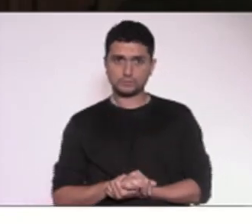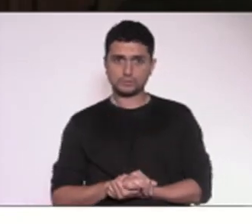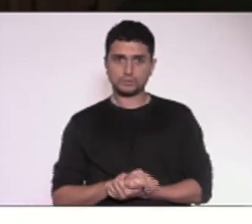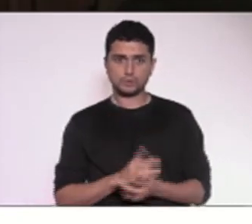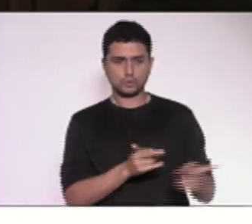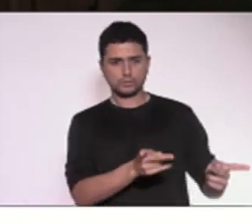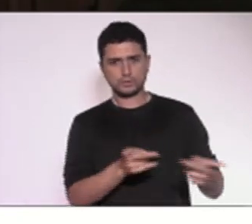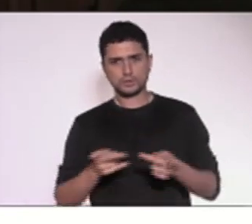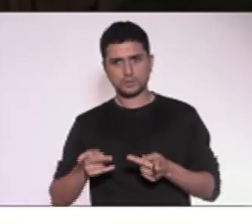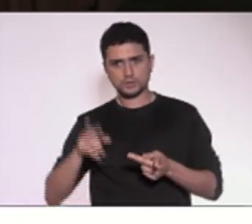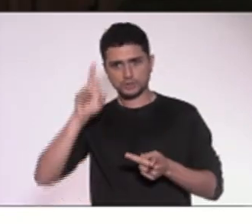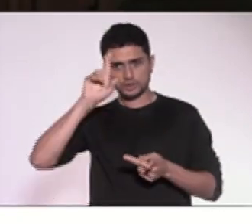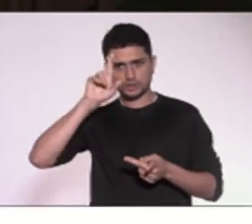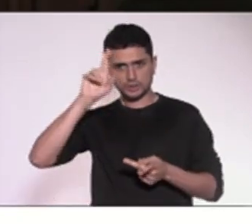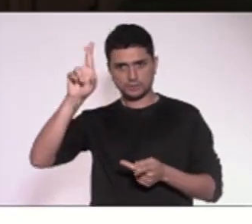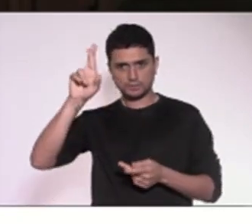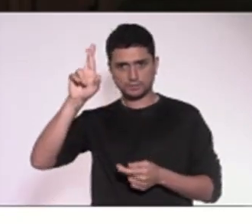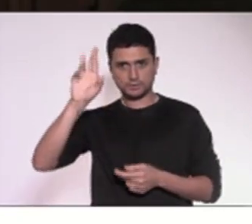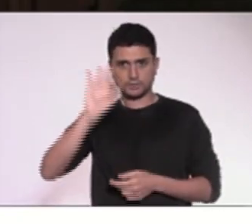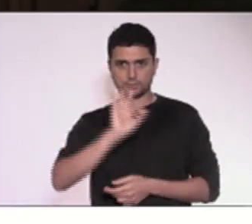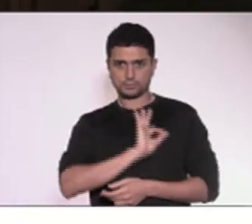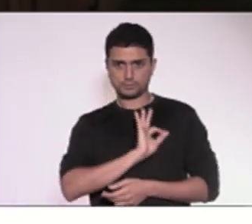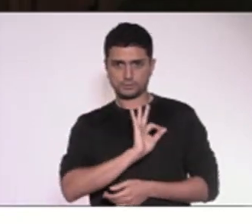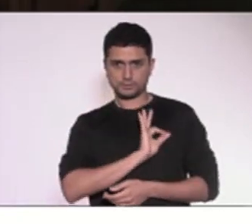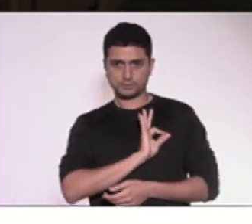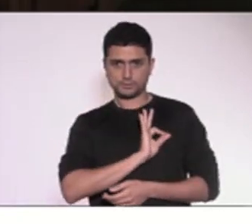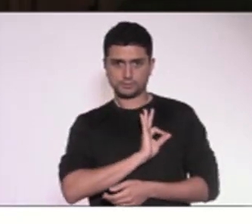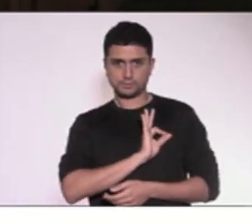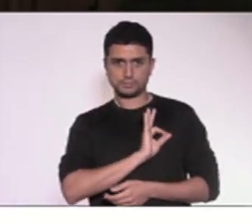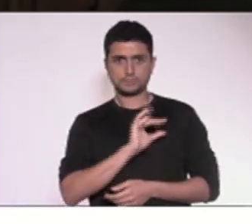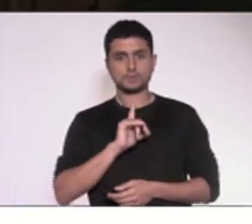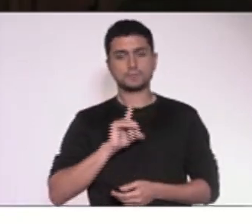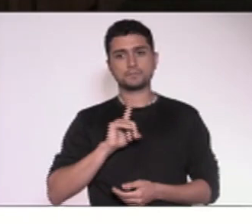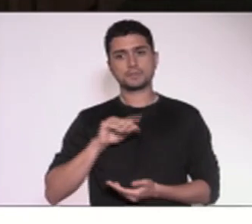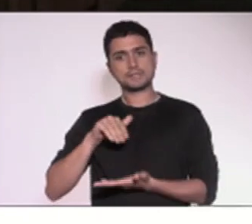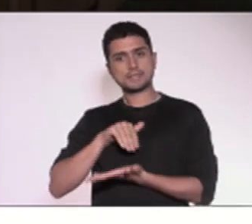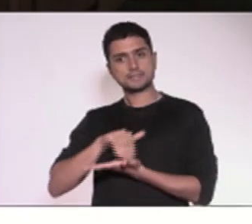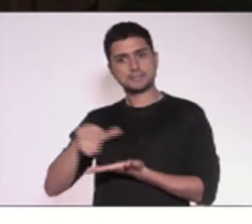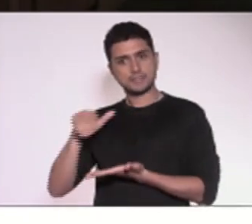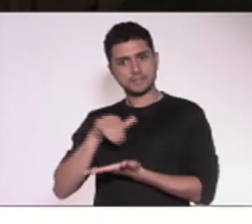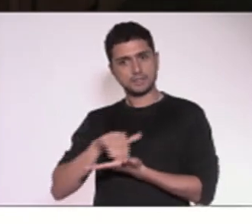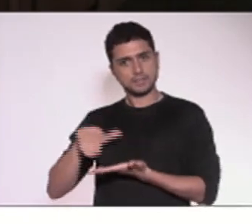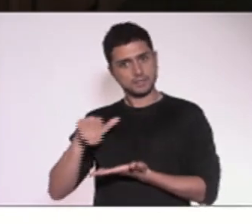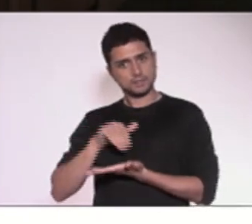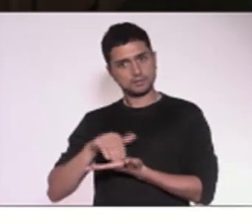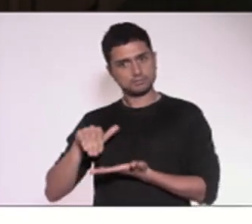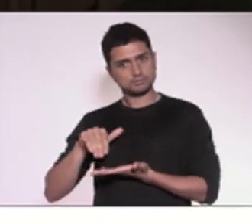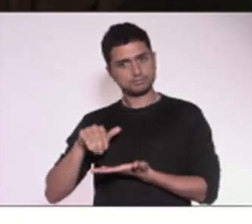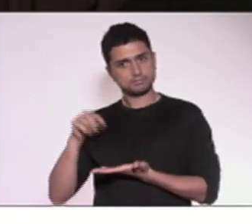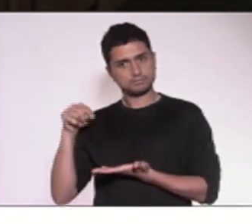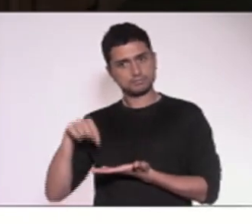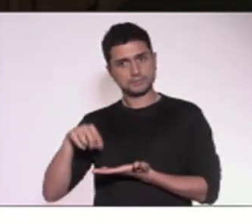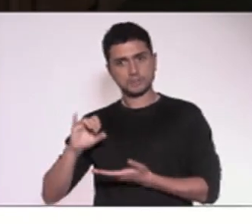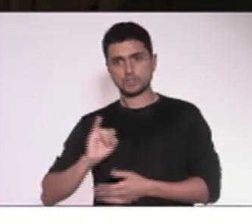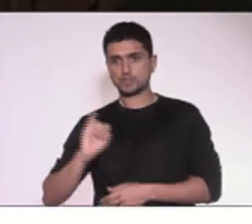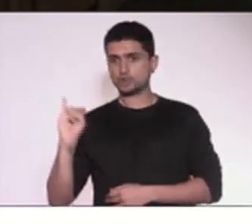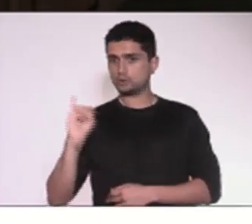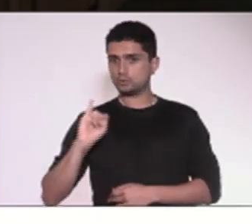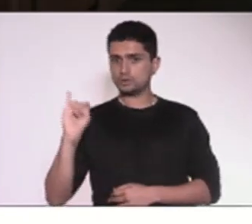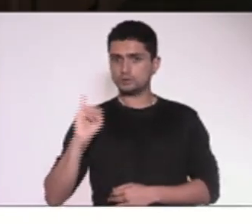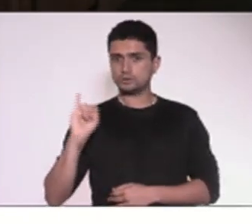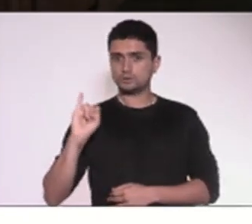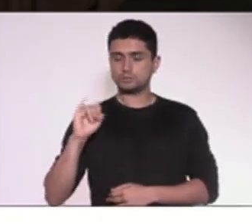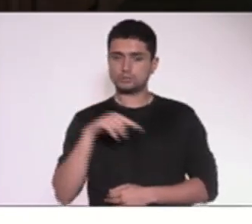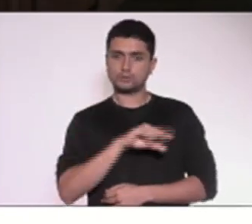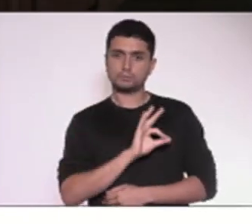a chefia de polícia, dar status de secretaria a uma instituição que,